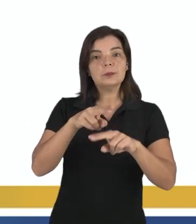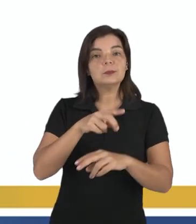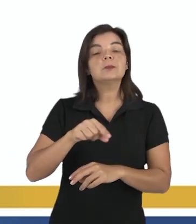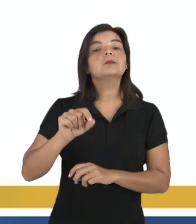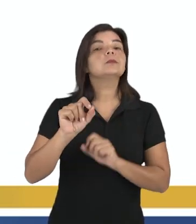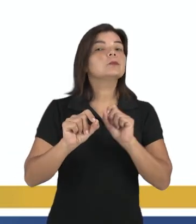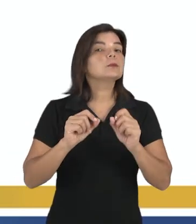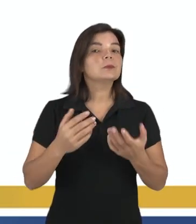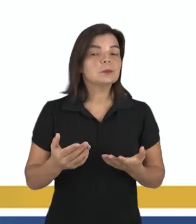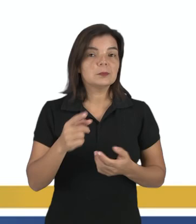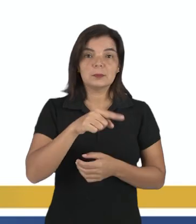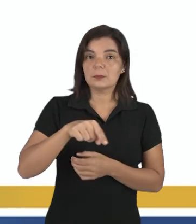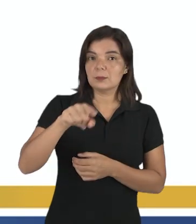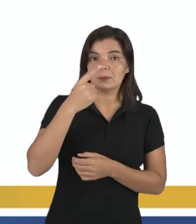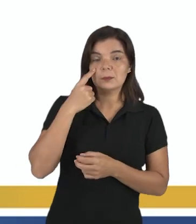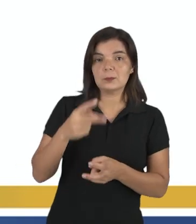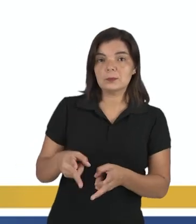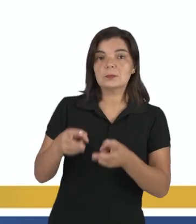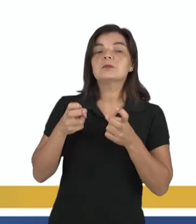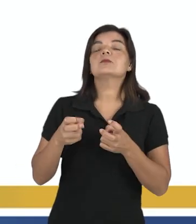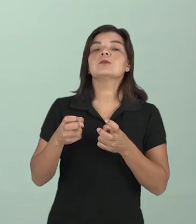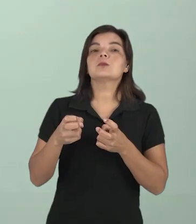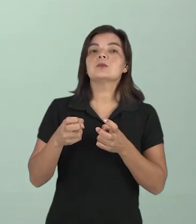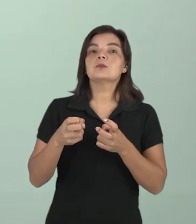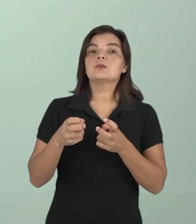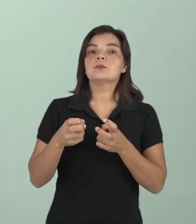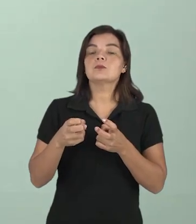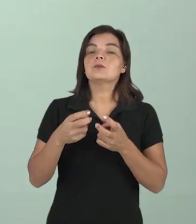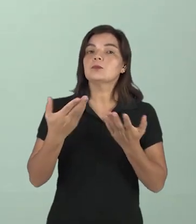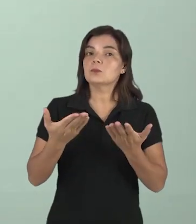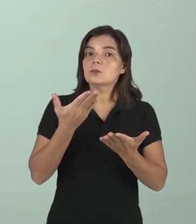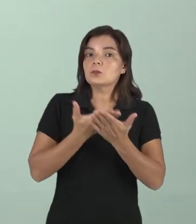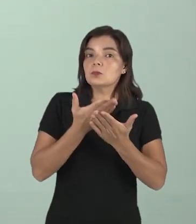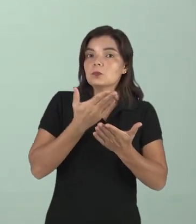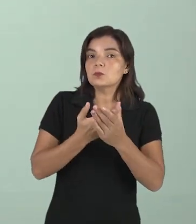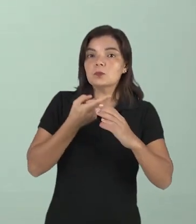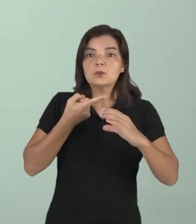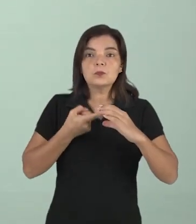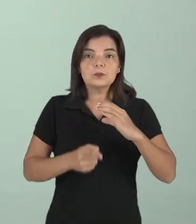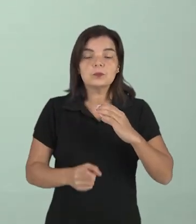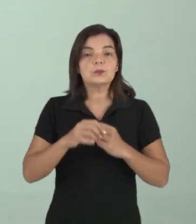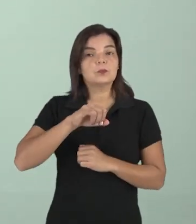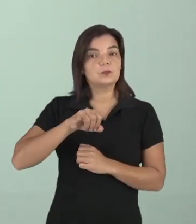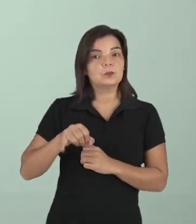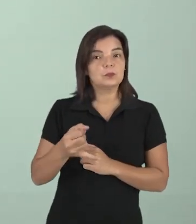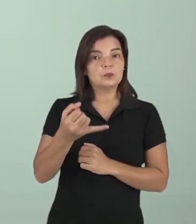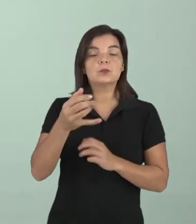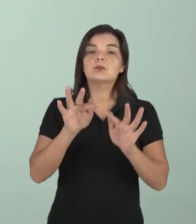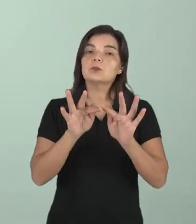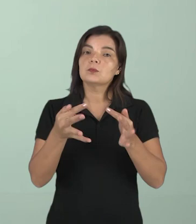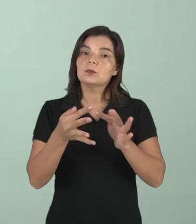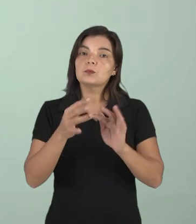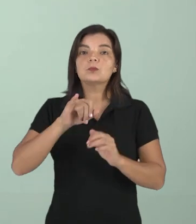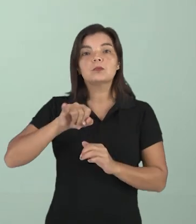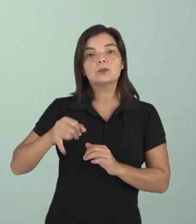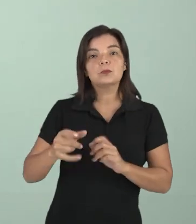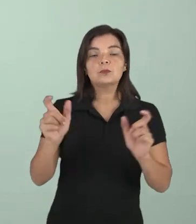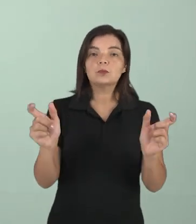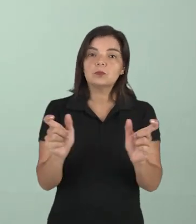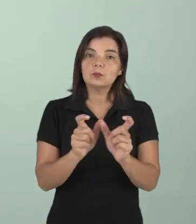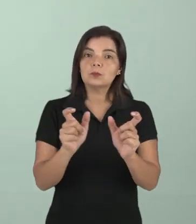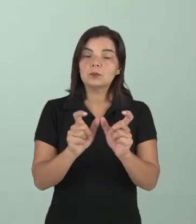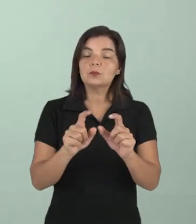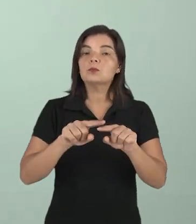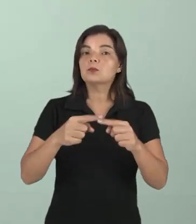pessoal, vocês vão perceber, quando aprofundar os estudos sobre juros simples e juros compostos, o